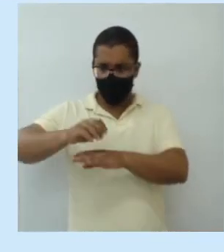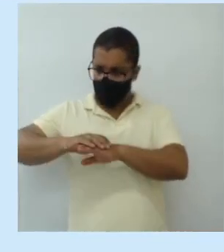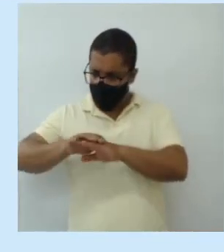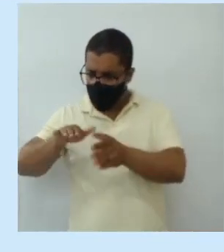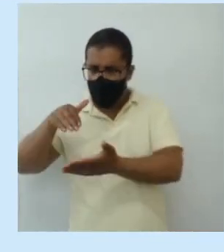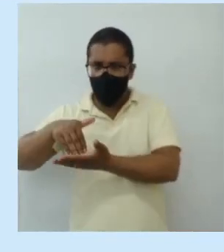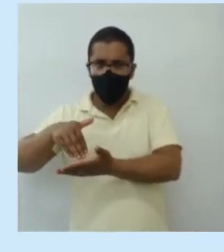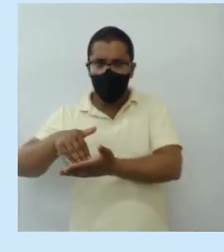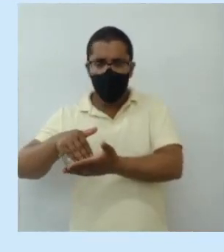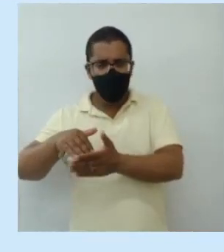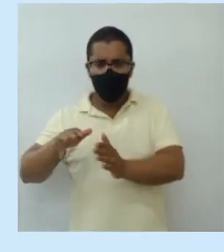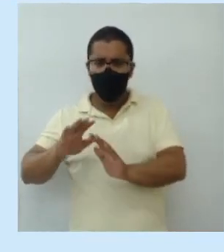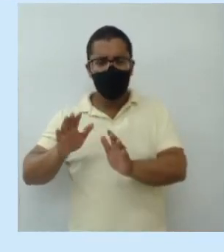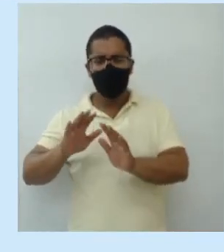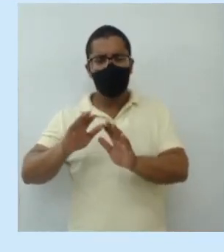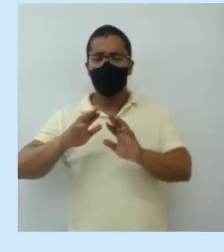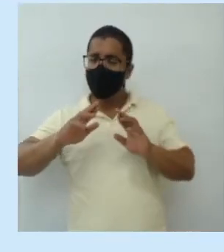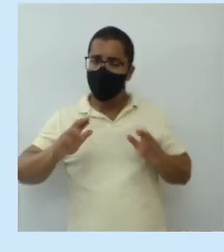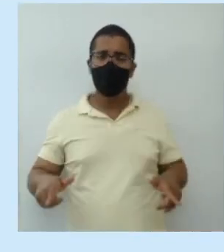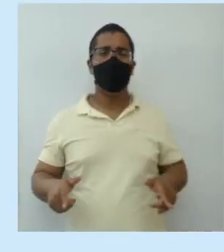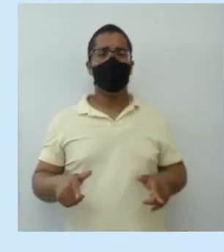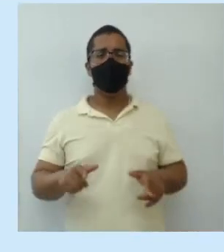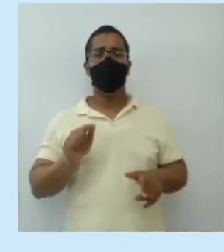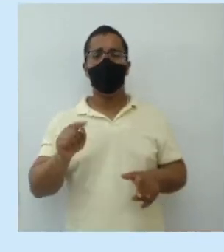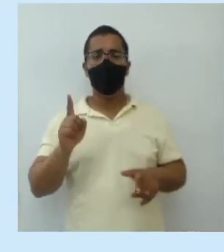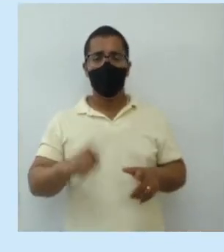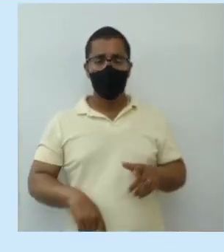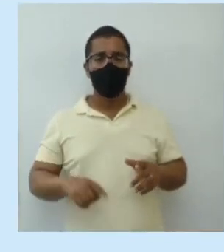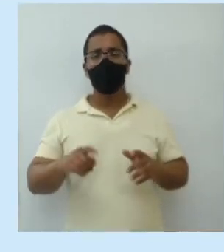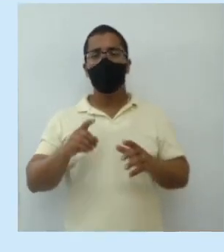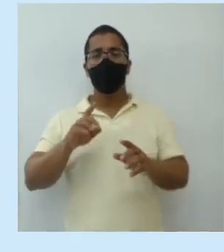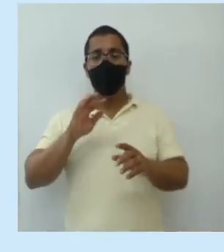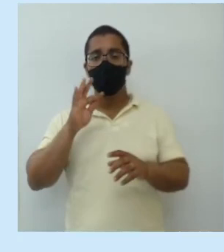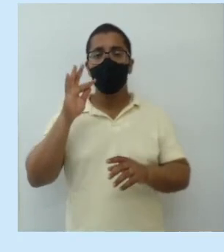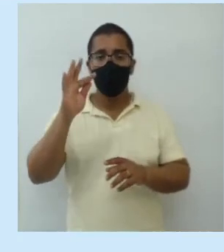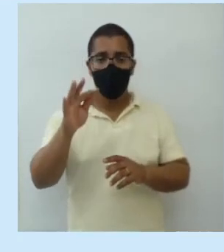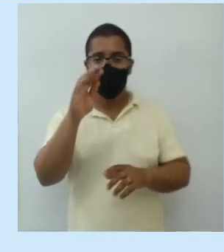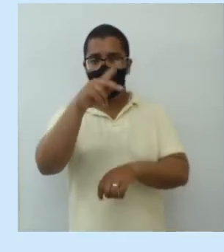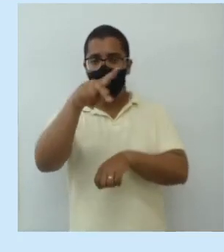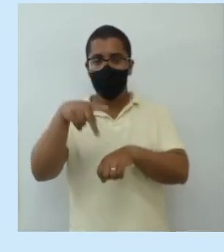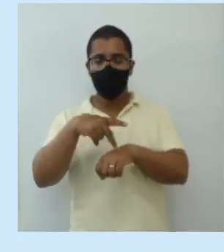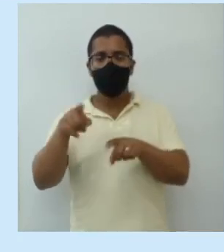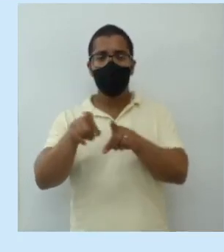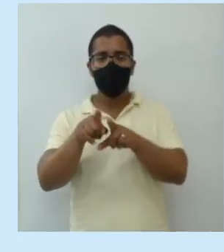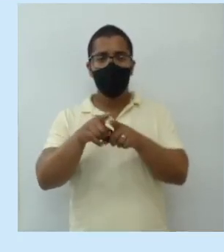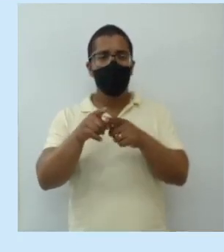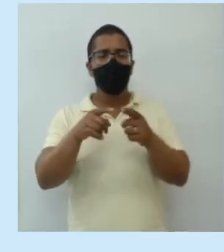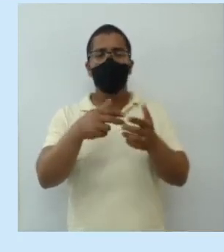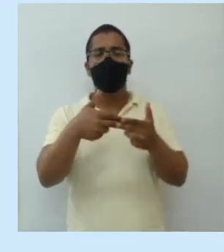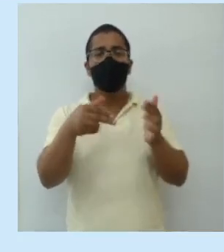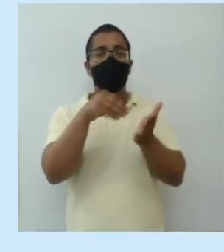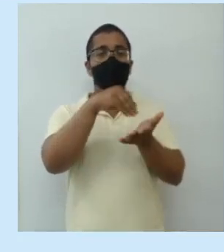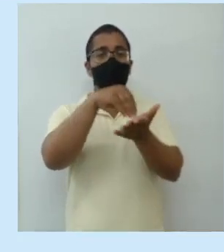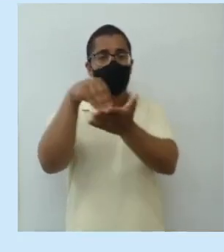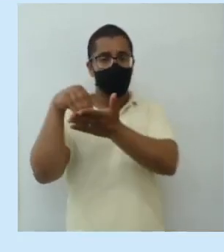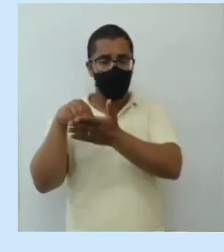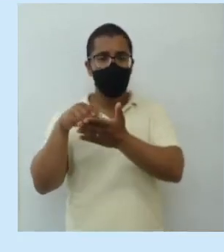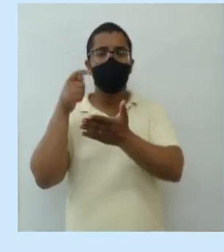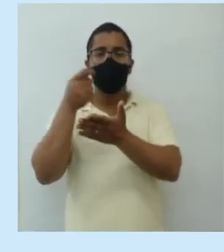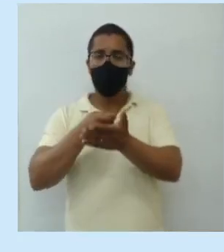ou construção de novos rumos para a cultura do país, do preenchimento de vazios na condução da luta